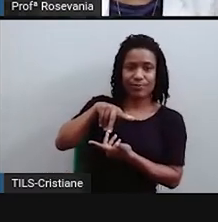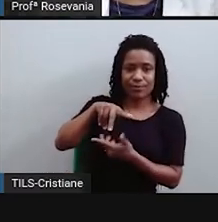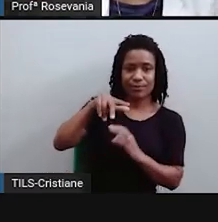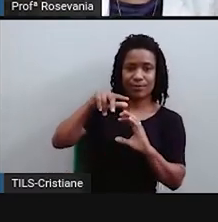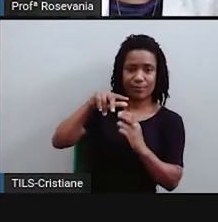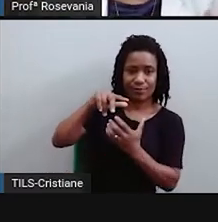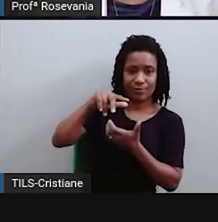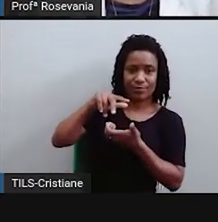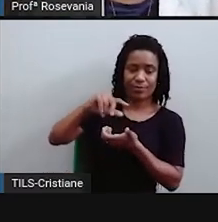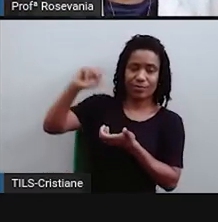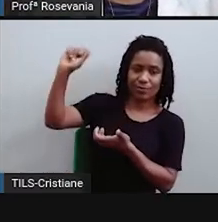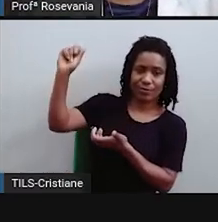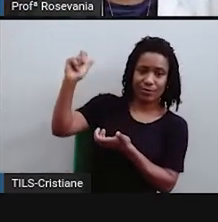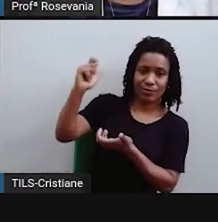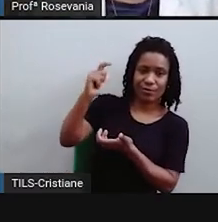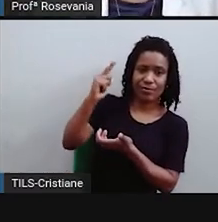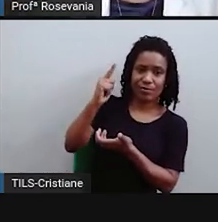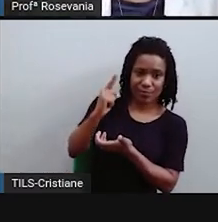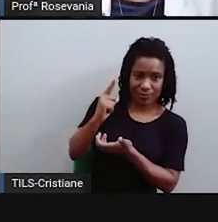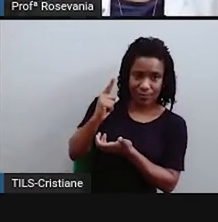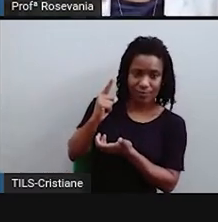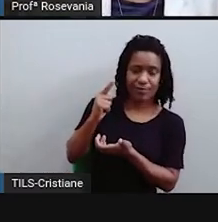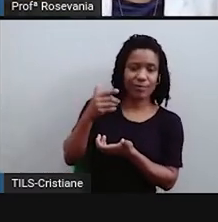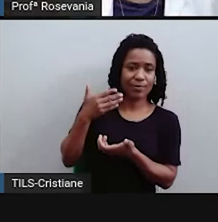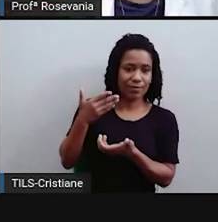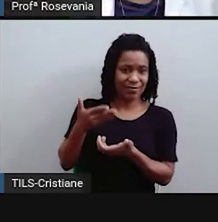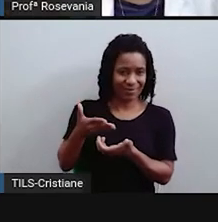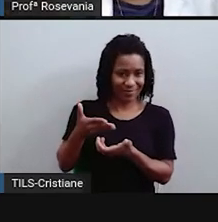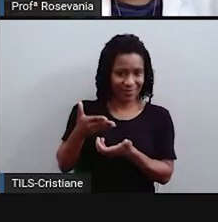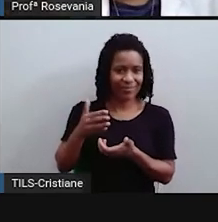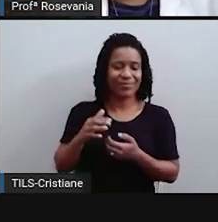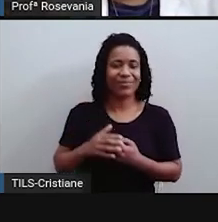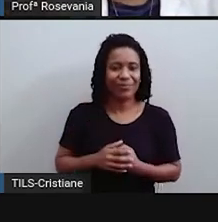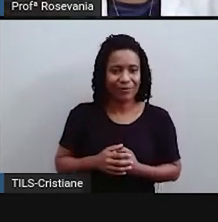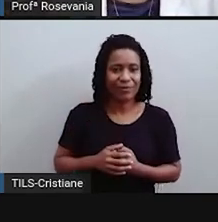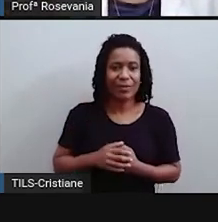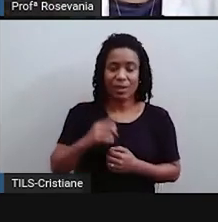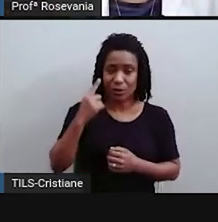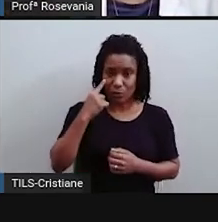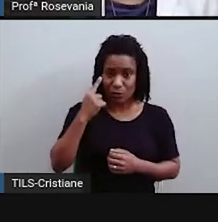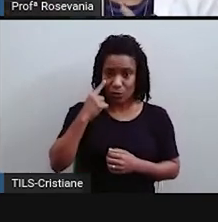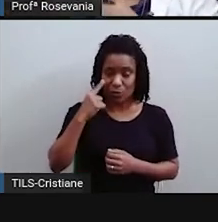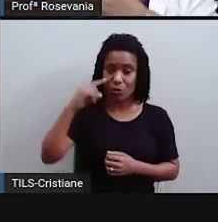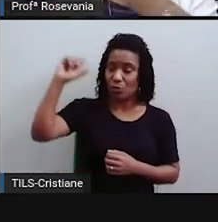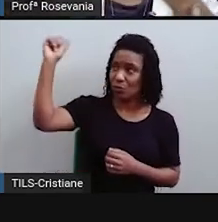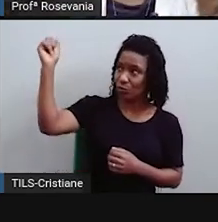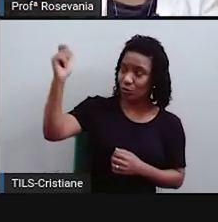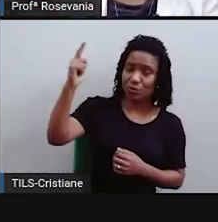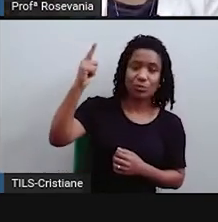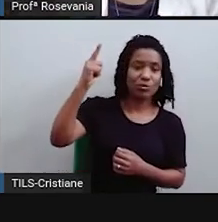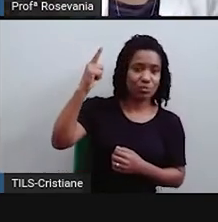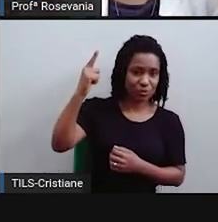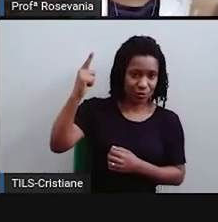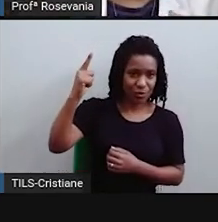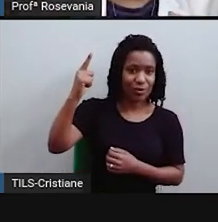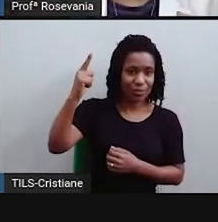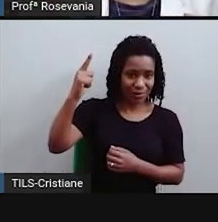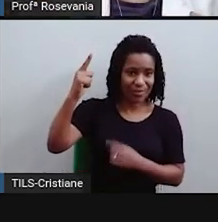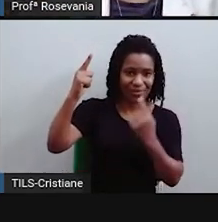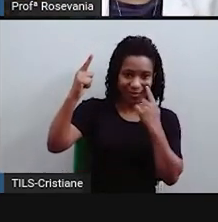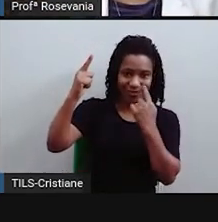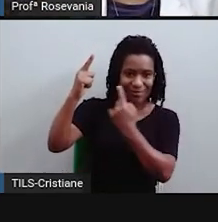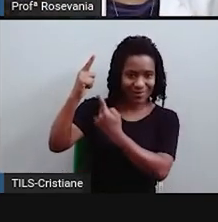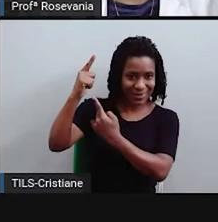e que dá essa impressão, né, já que a gente está vendo o Sol aqui nesse ponto e como a Terra ela continua